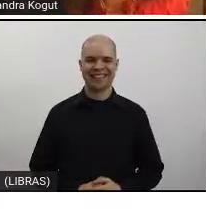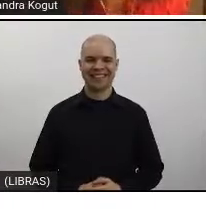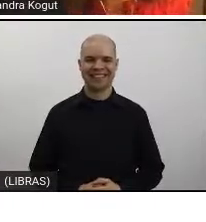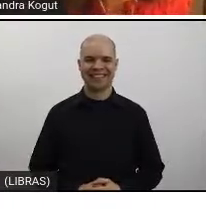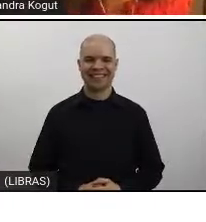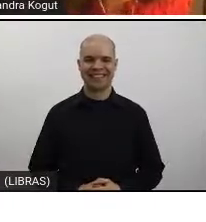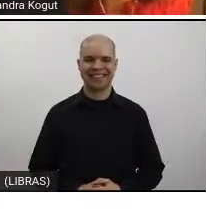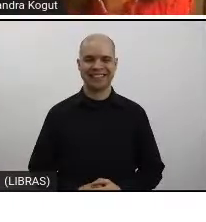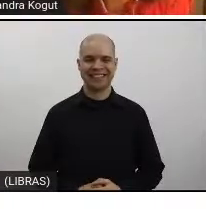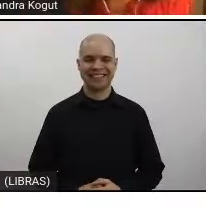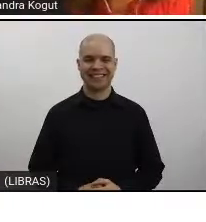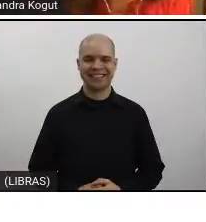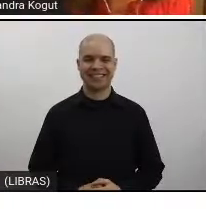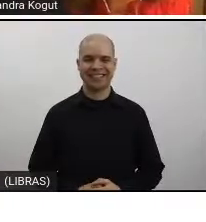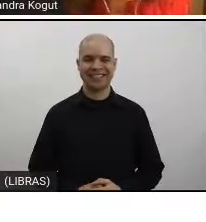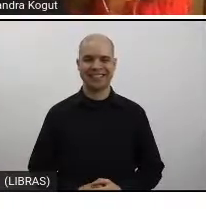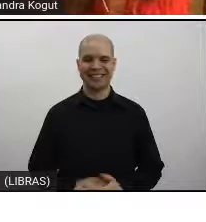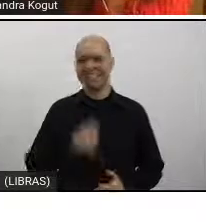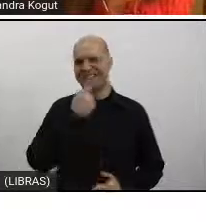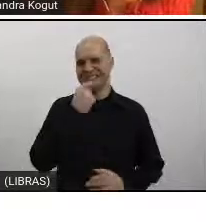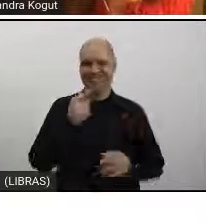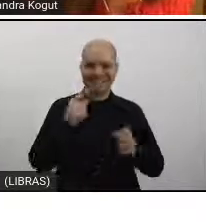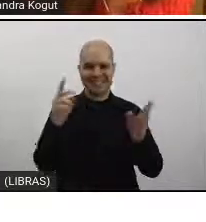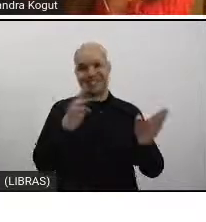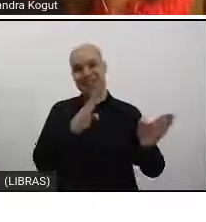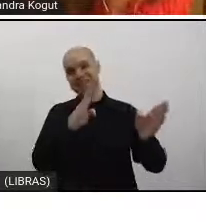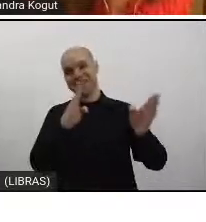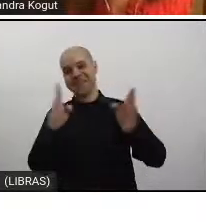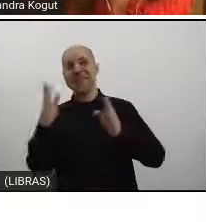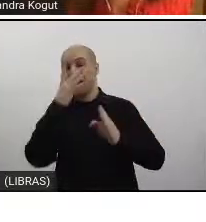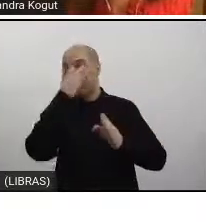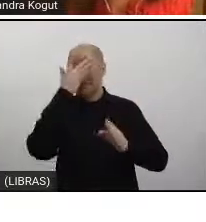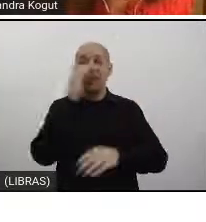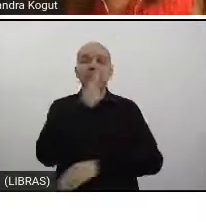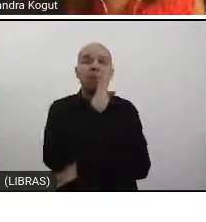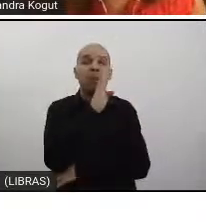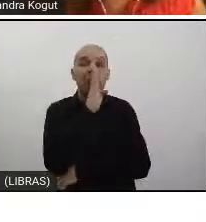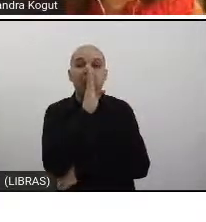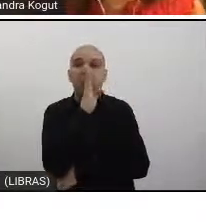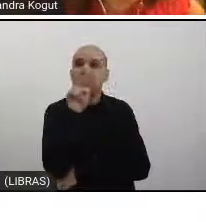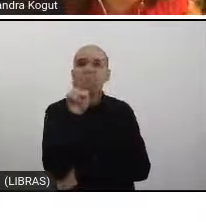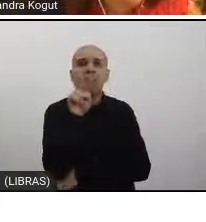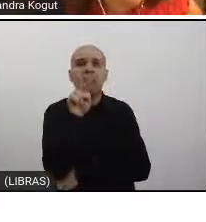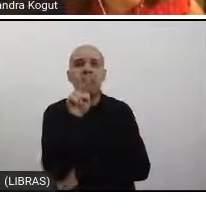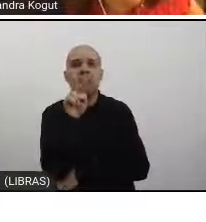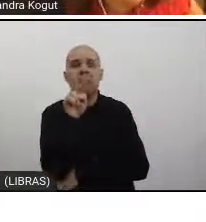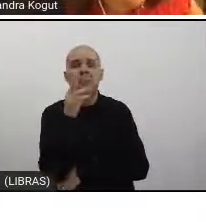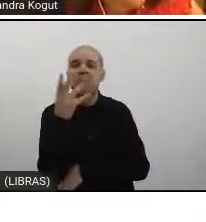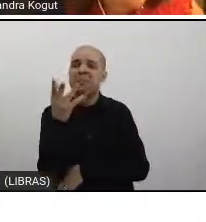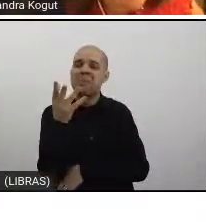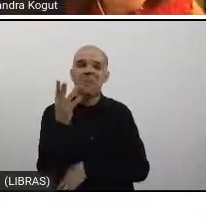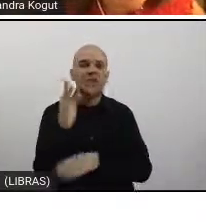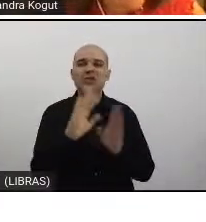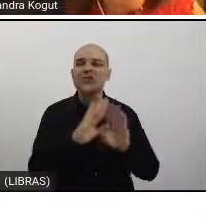Que tem para a gente falar por cima, porque esse ninguém fala nada, os outros todas as pessoas falam.